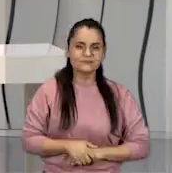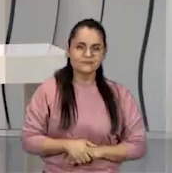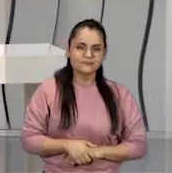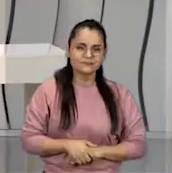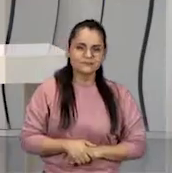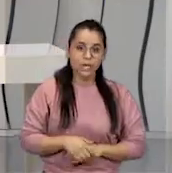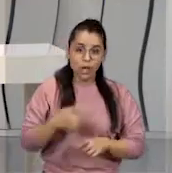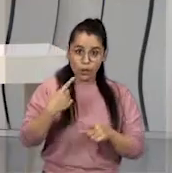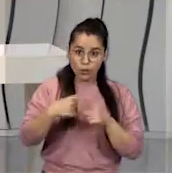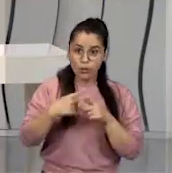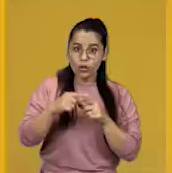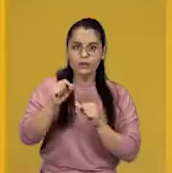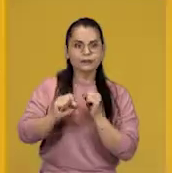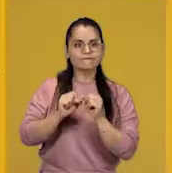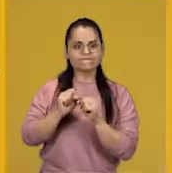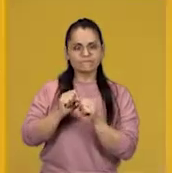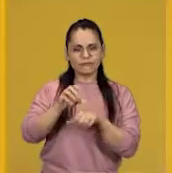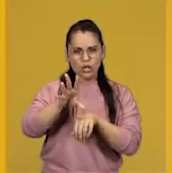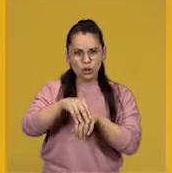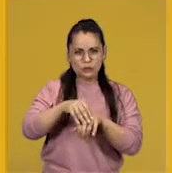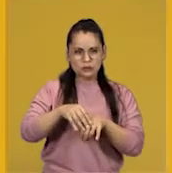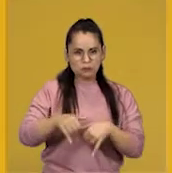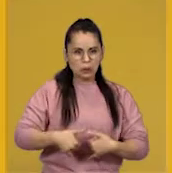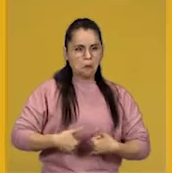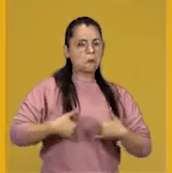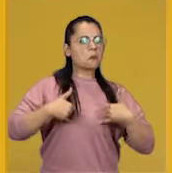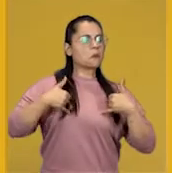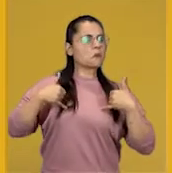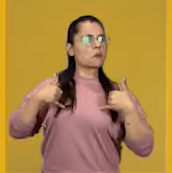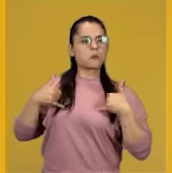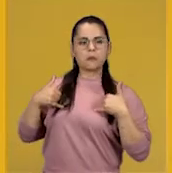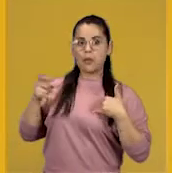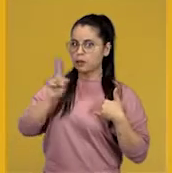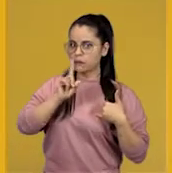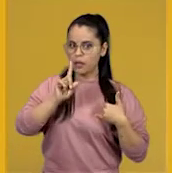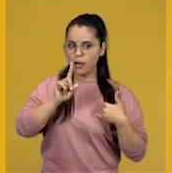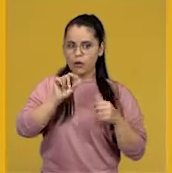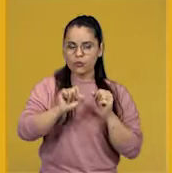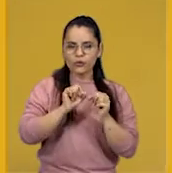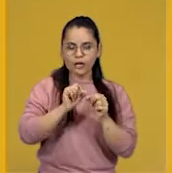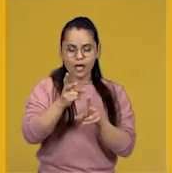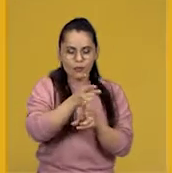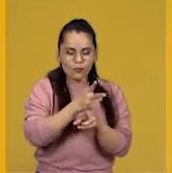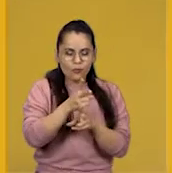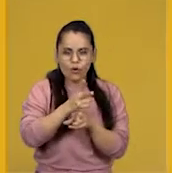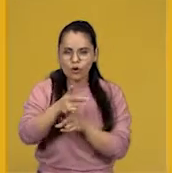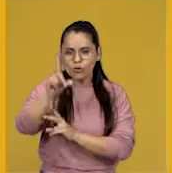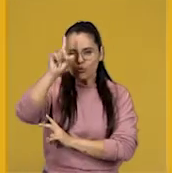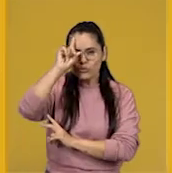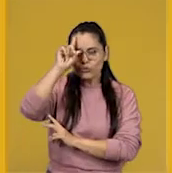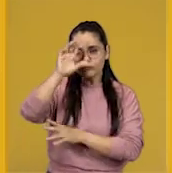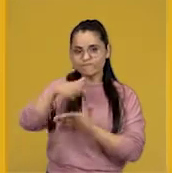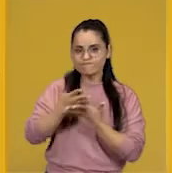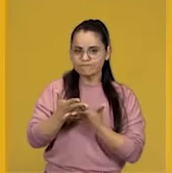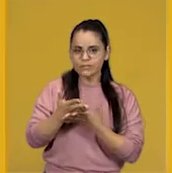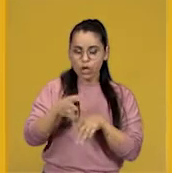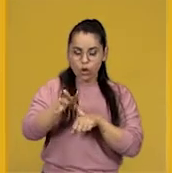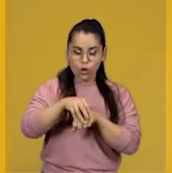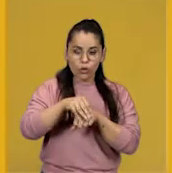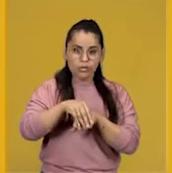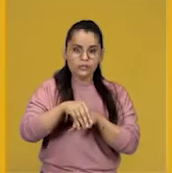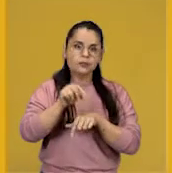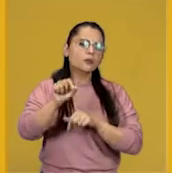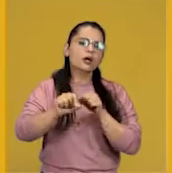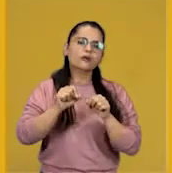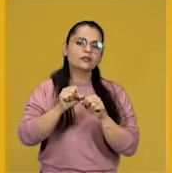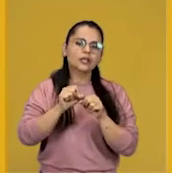Porque o conhecimento não é arrogante, e sim proativo, é busca constante. O conhecimento deve servir para quê?